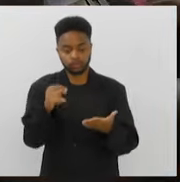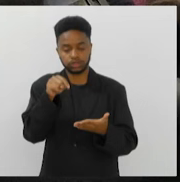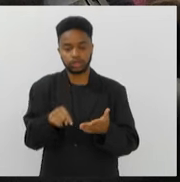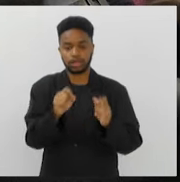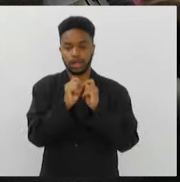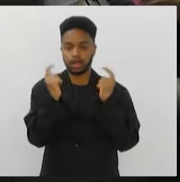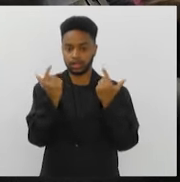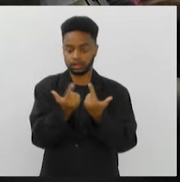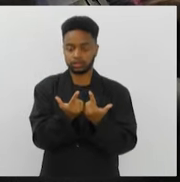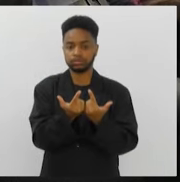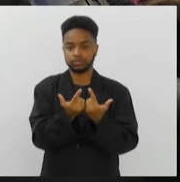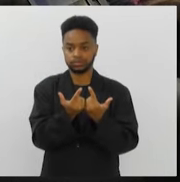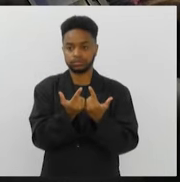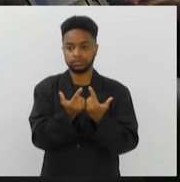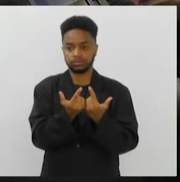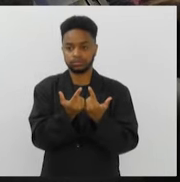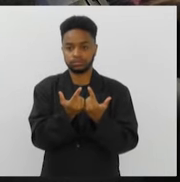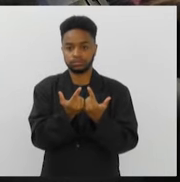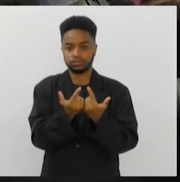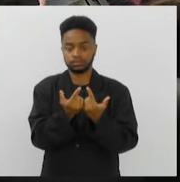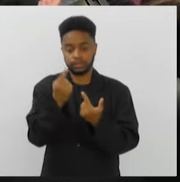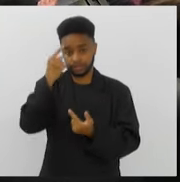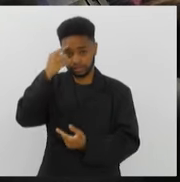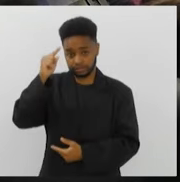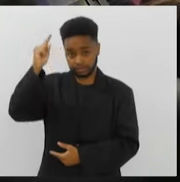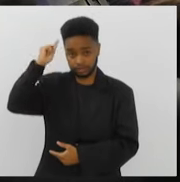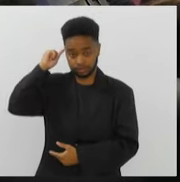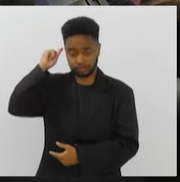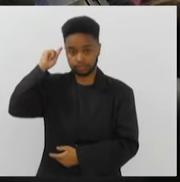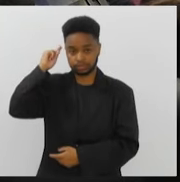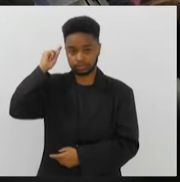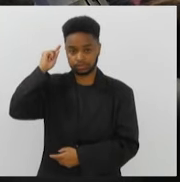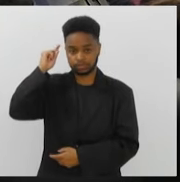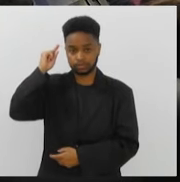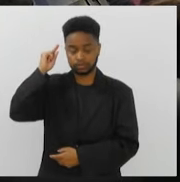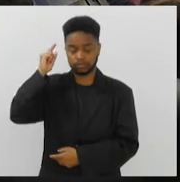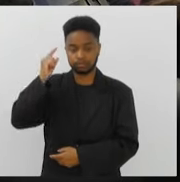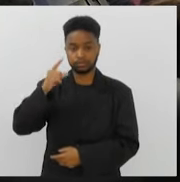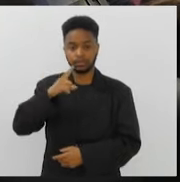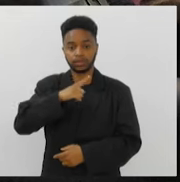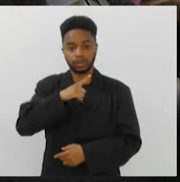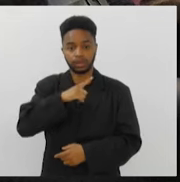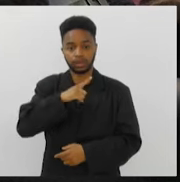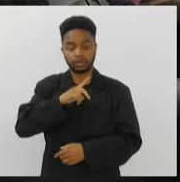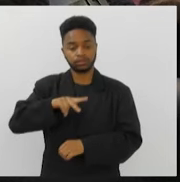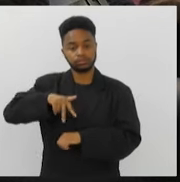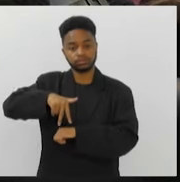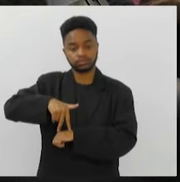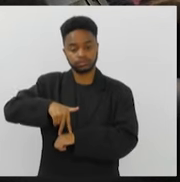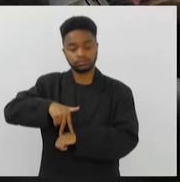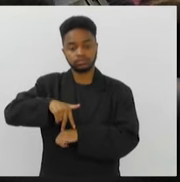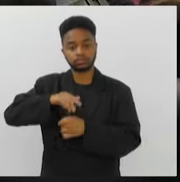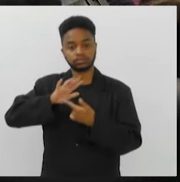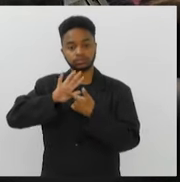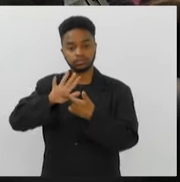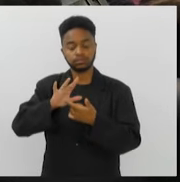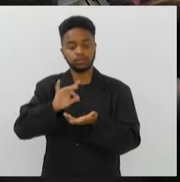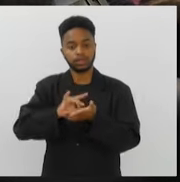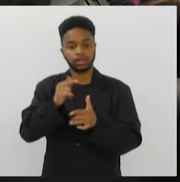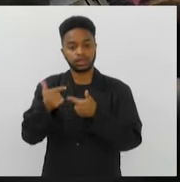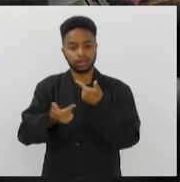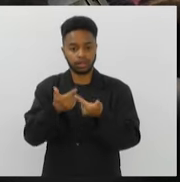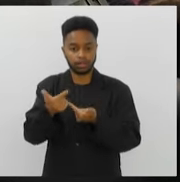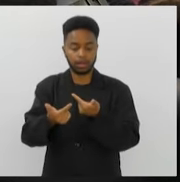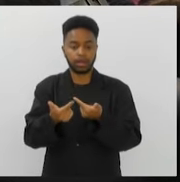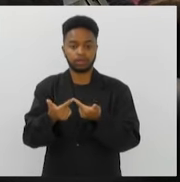casa que na semana passada, além de prestarem o seu real e excelente serviço